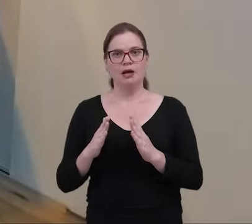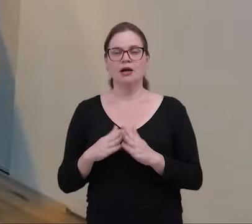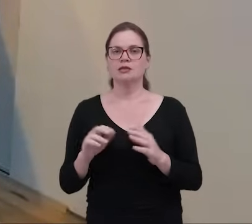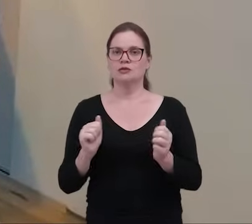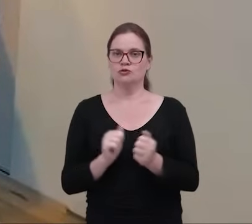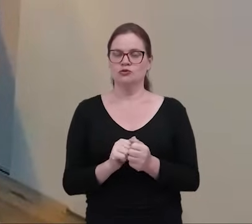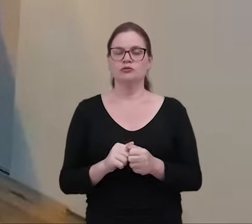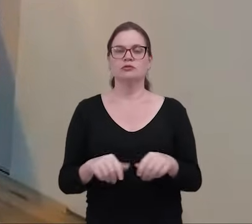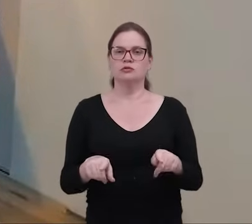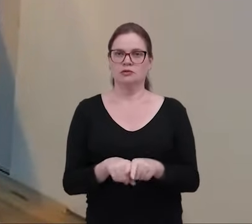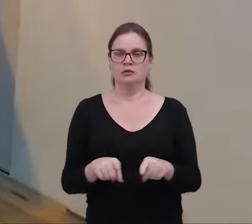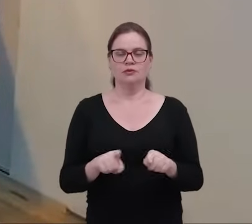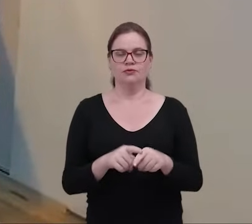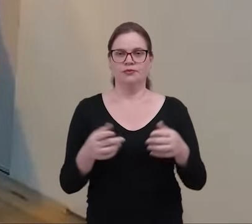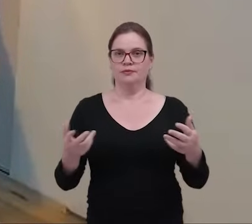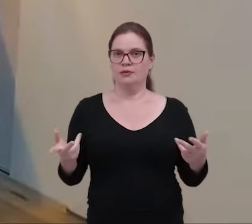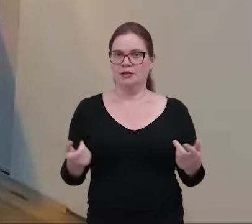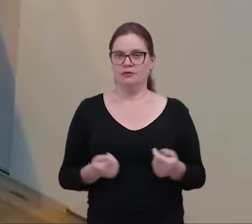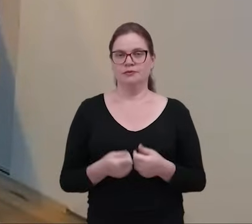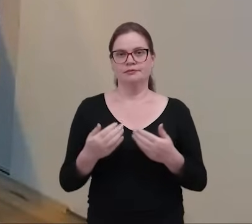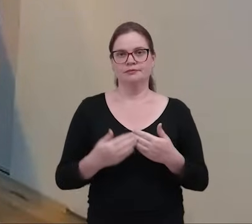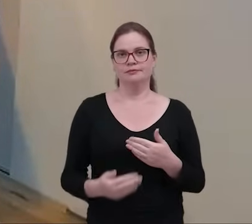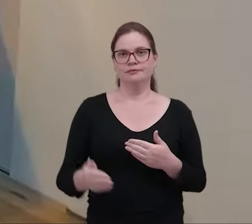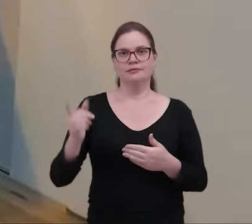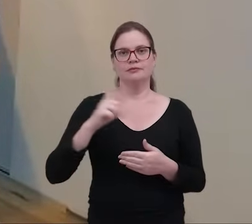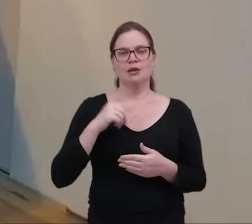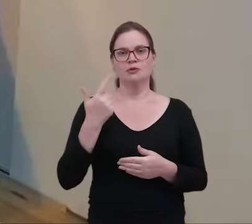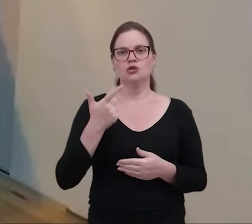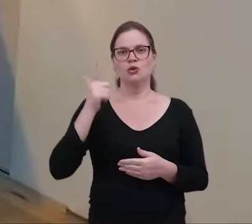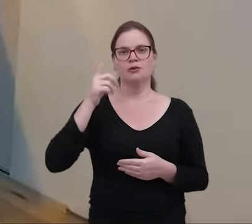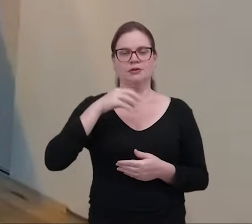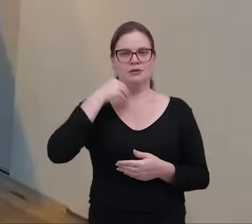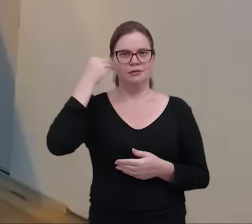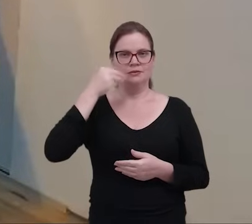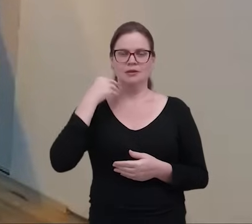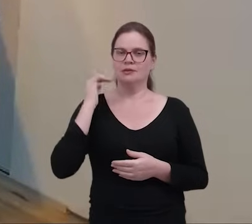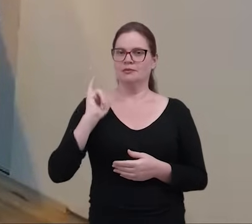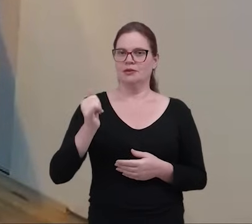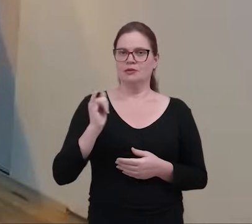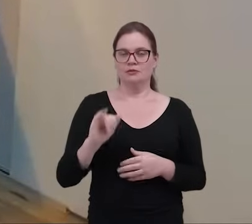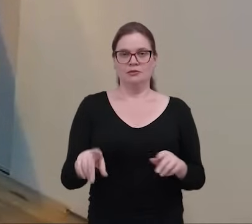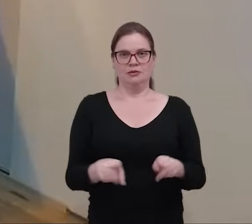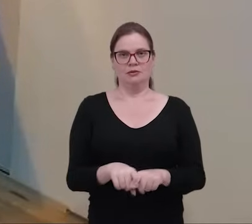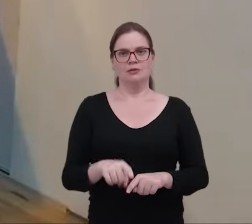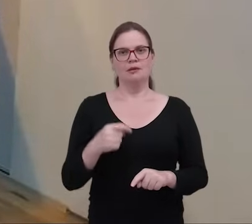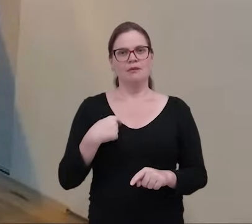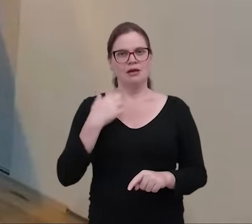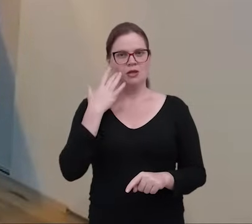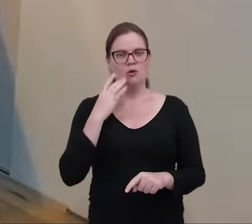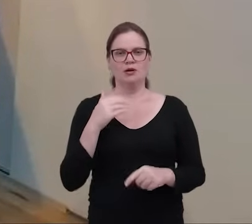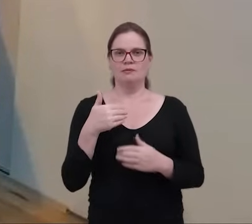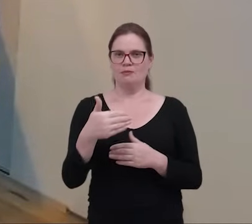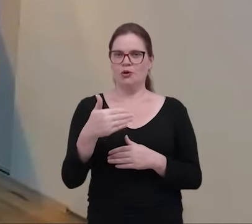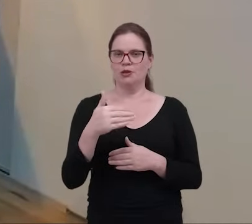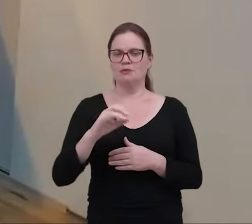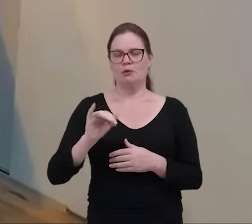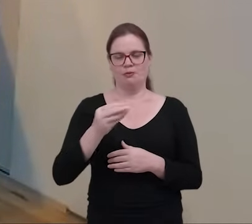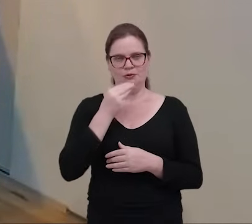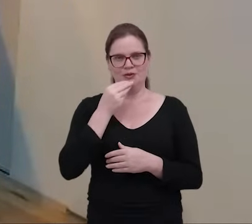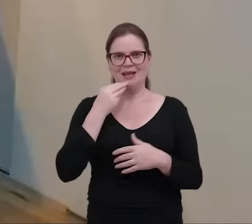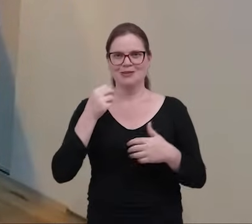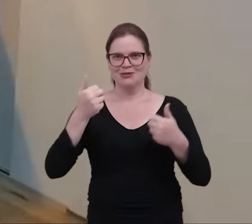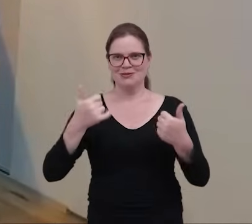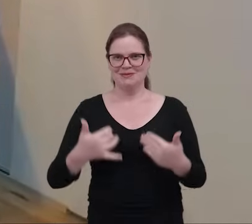com a gente lá uns dias, foi uma coisa maravilhosa, né? Daqui para frente temos muitas outras coisas para contar, mas eu creio que vai ficar para uma